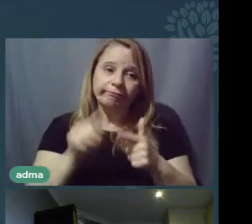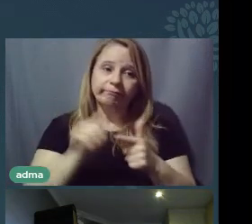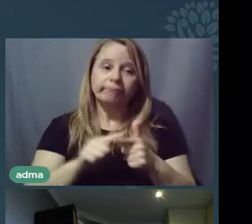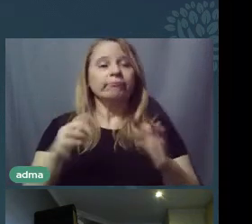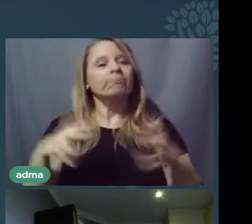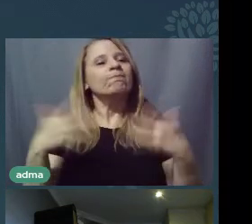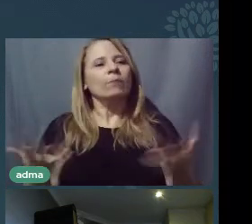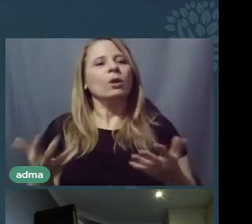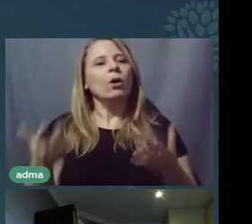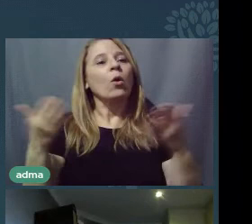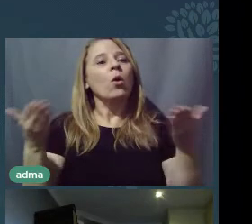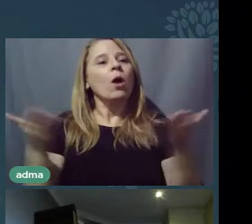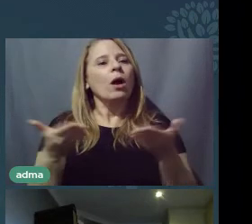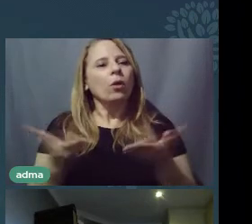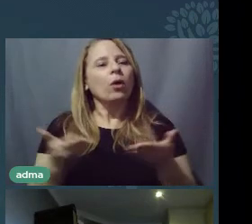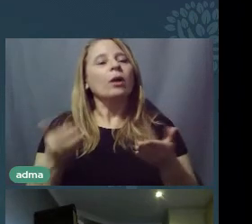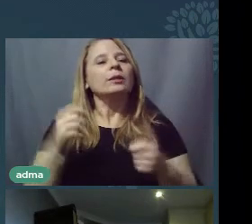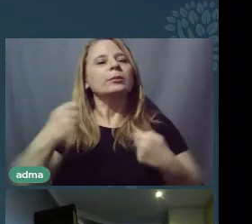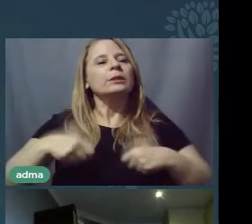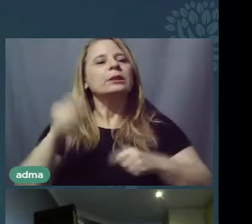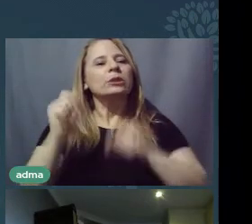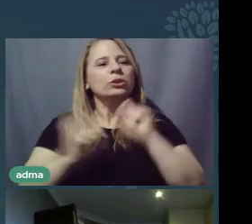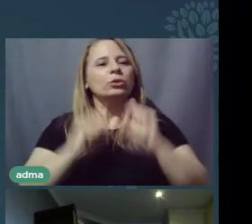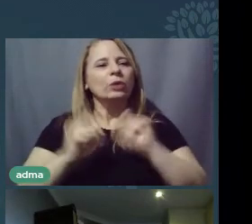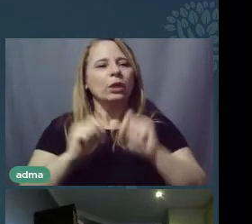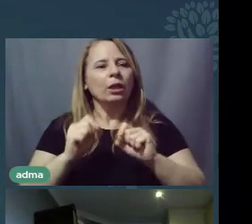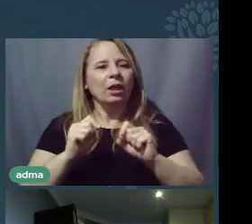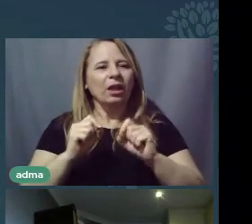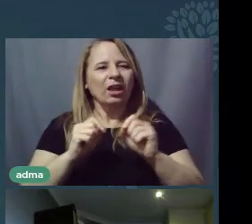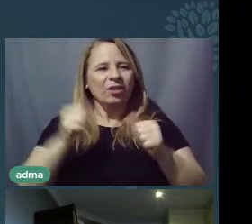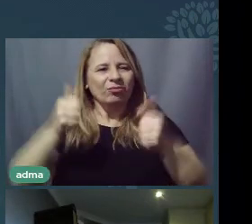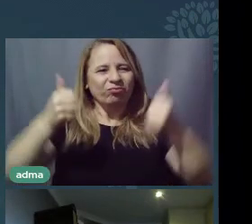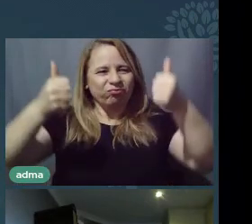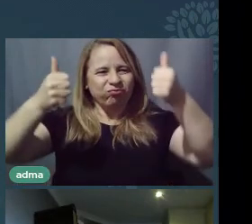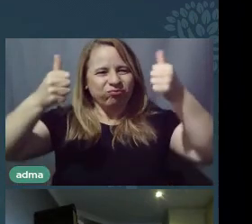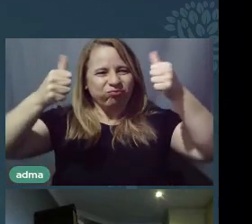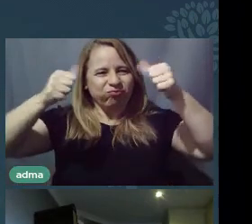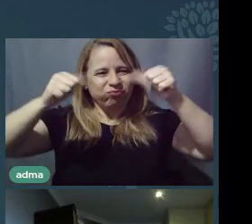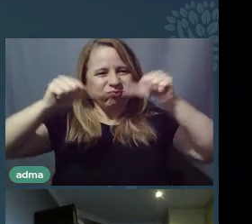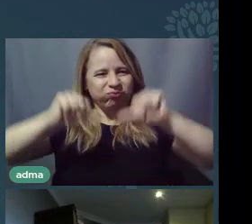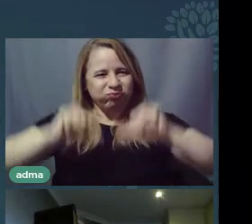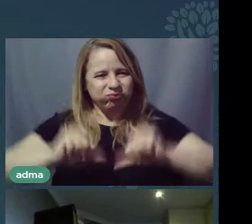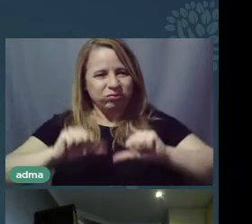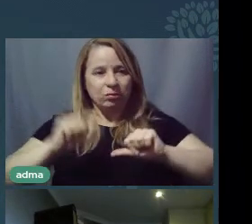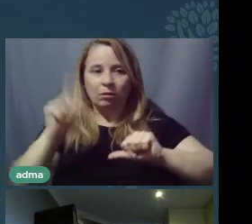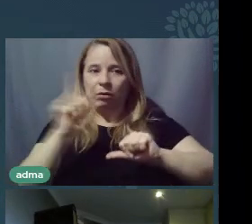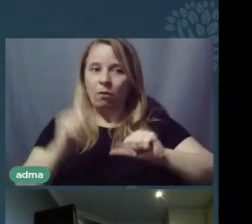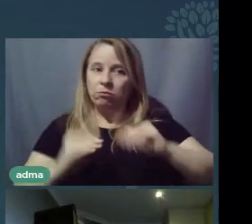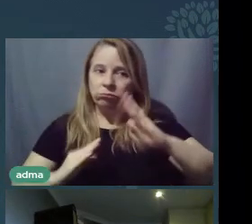o nosso objetivo nesse momento é impedir uma progressão pior do quadro.